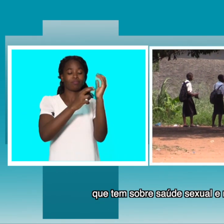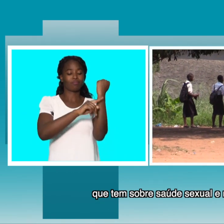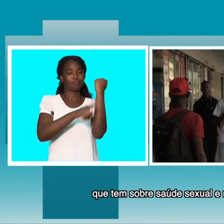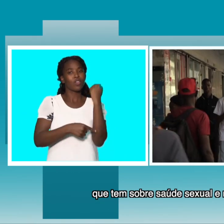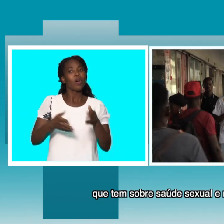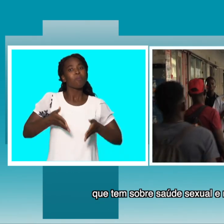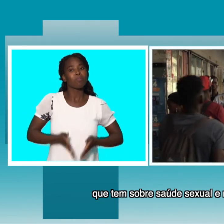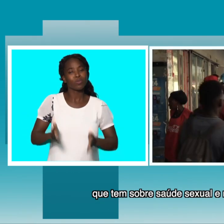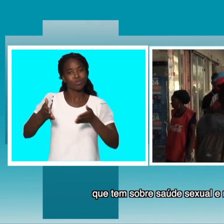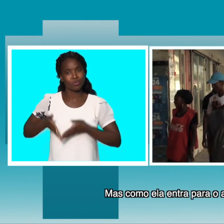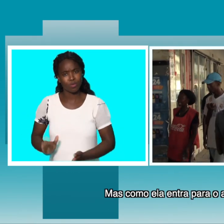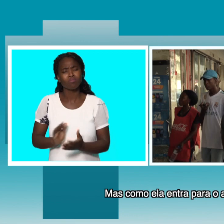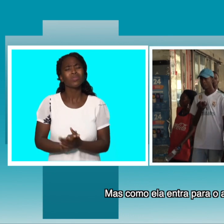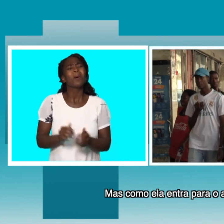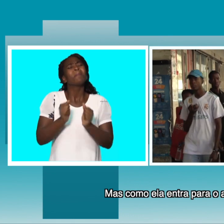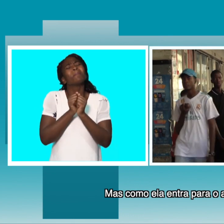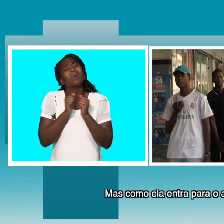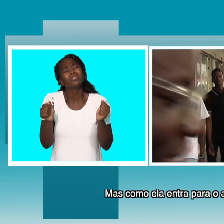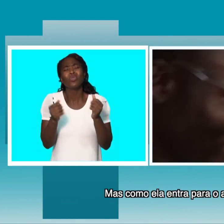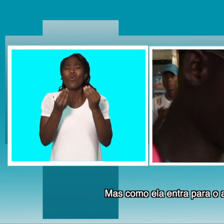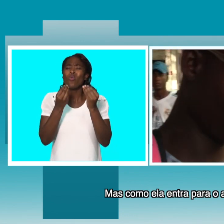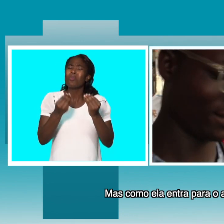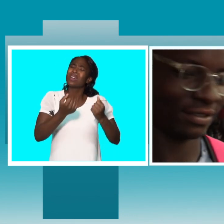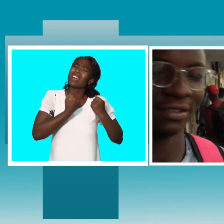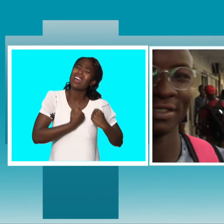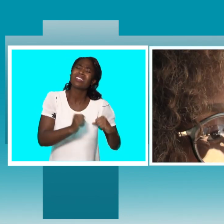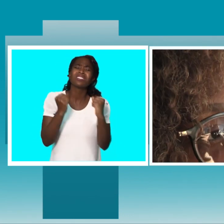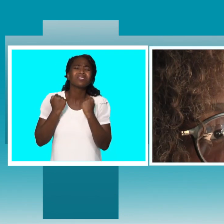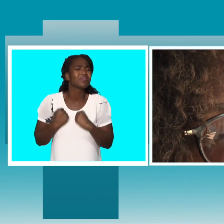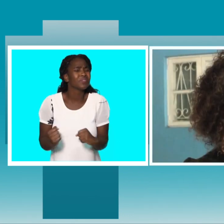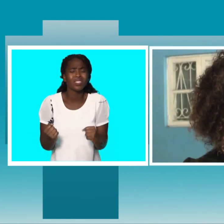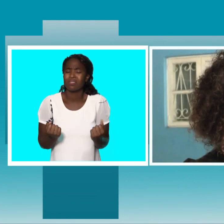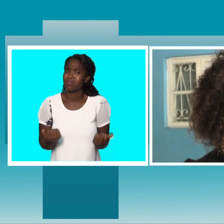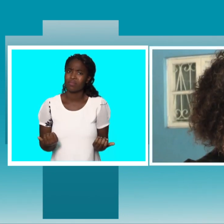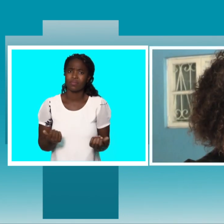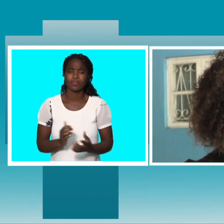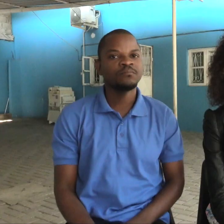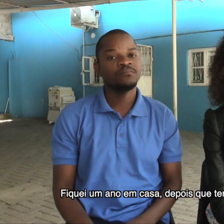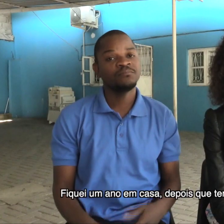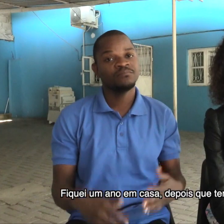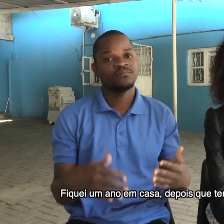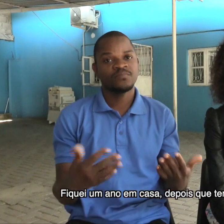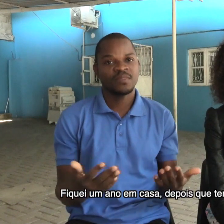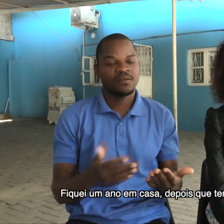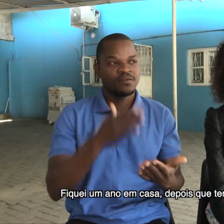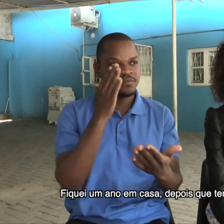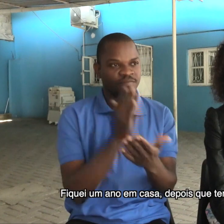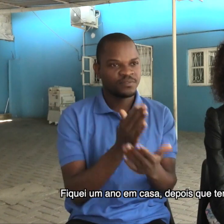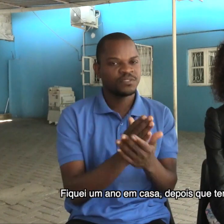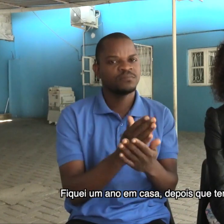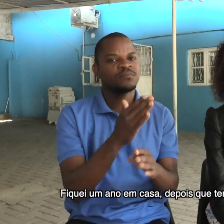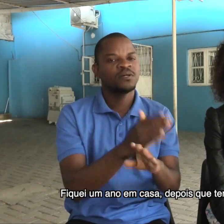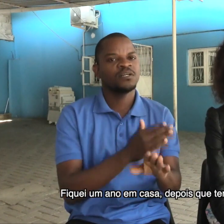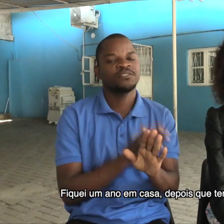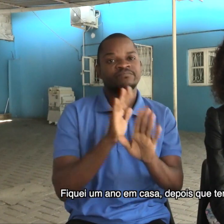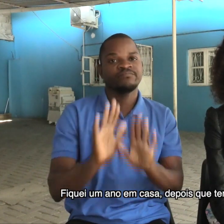saúde sexual e reprodutiva. Mas como ela entra para o ativismo? Na verdade, eu fiquei